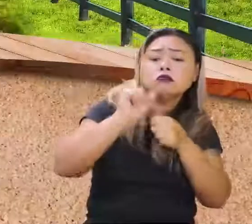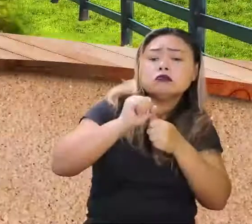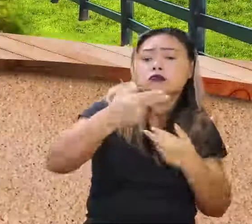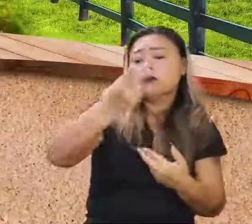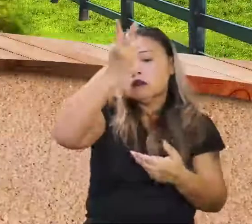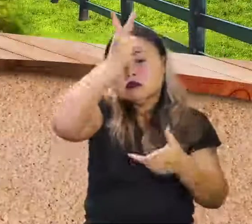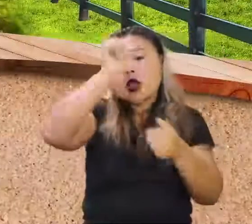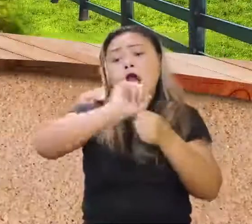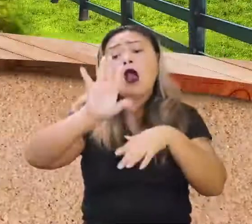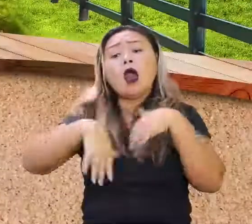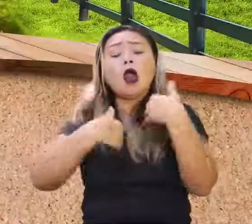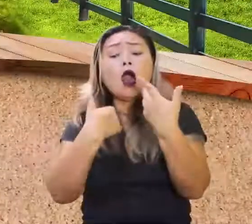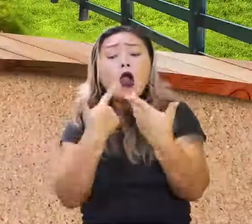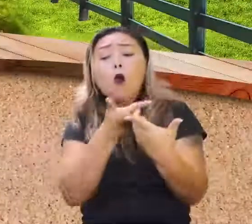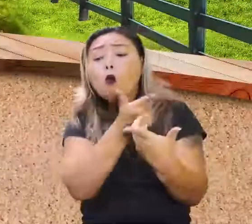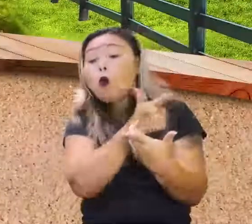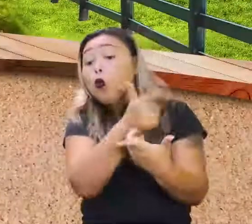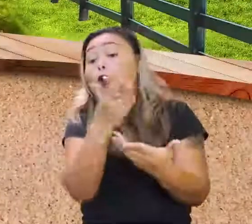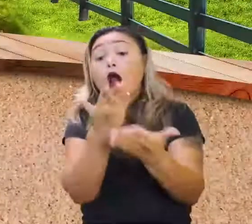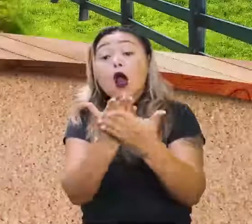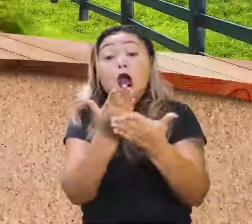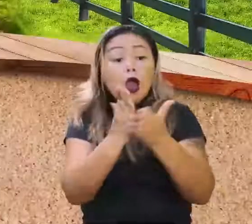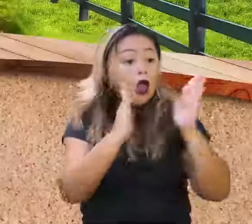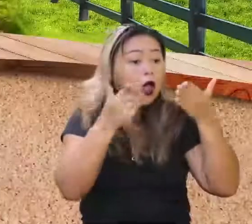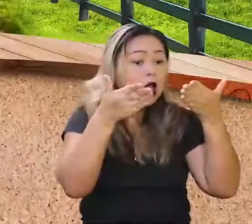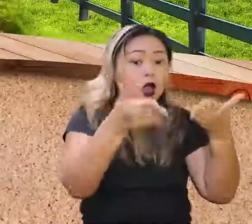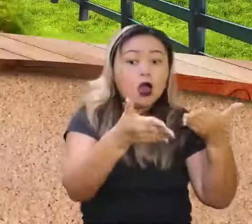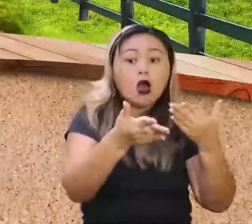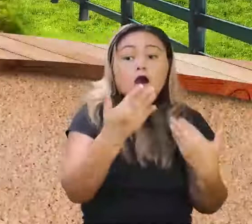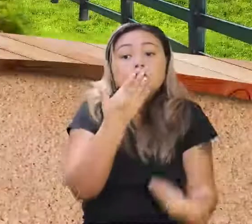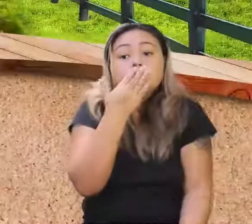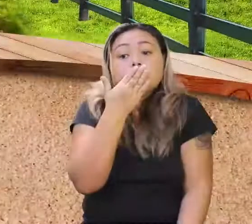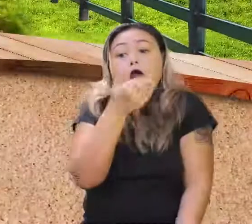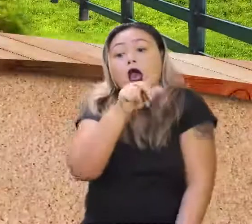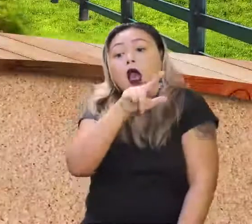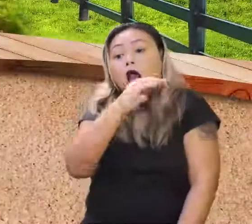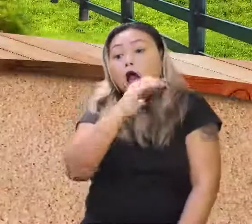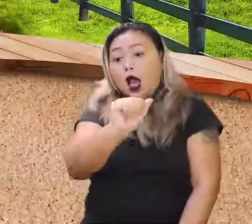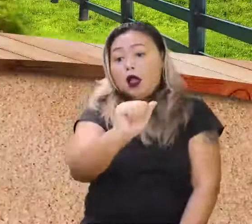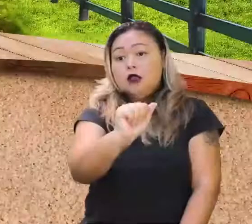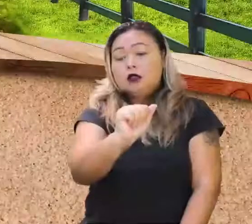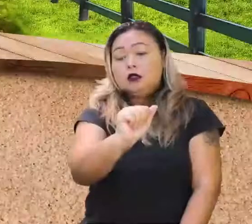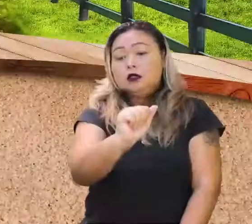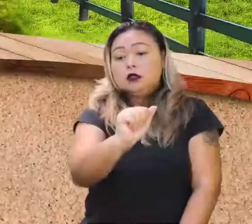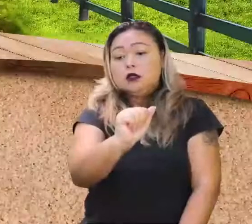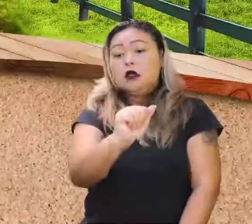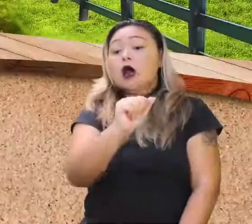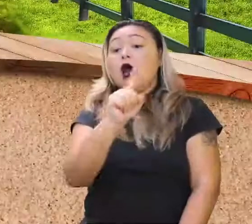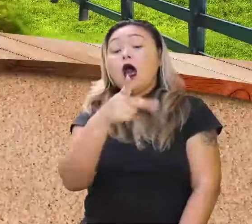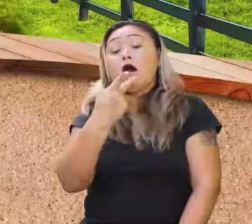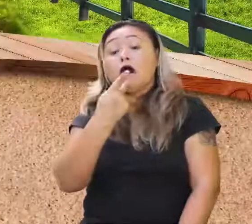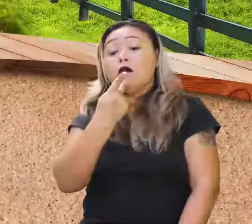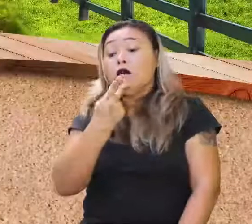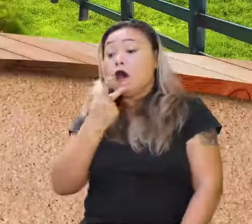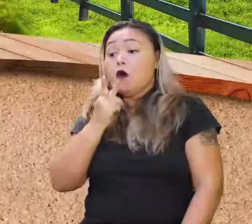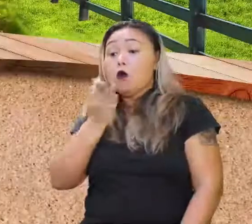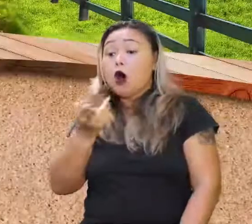claro que nós vamos ter uma aula direcionada só para as raças, tá? E quando nós falarmos sobre